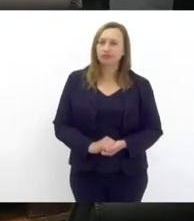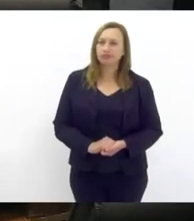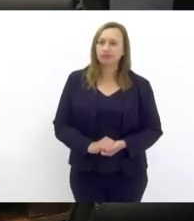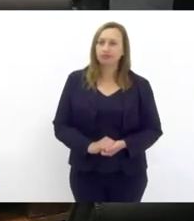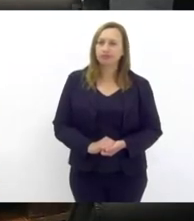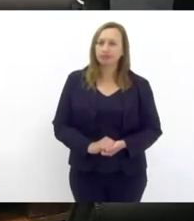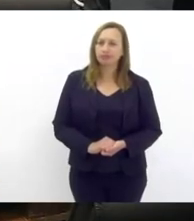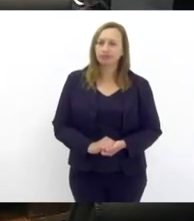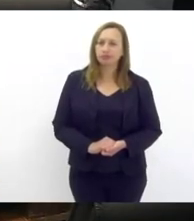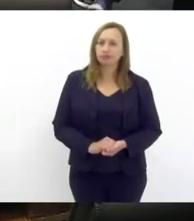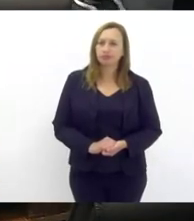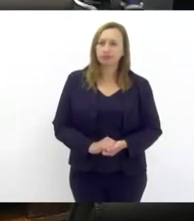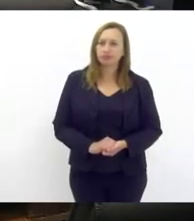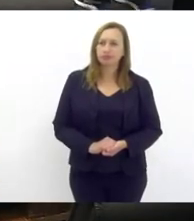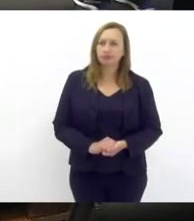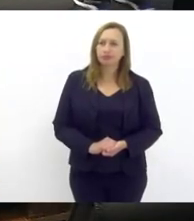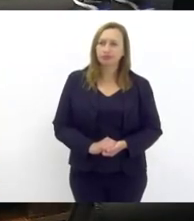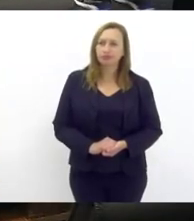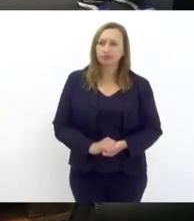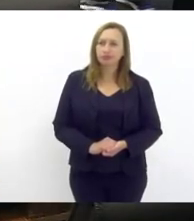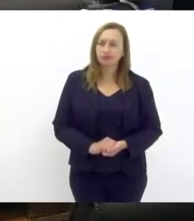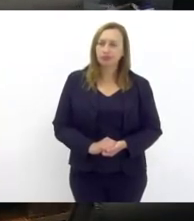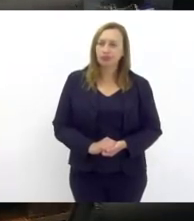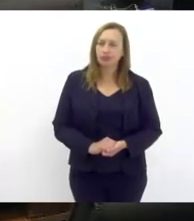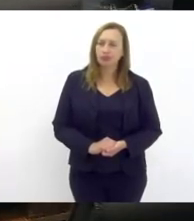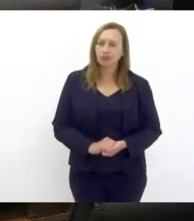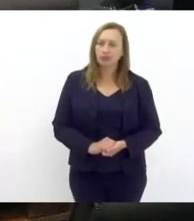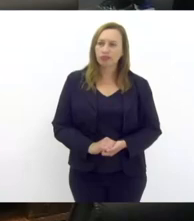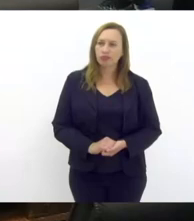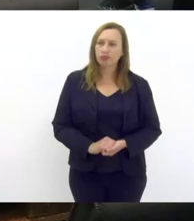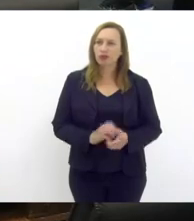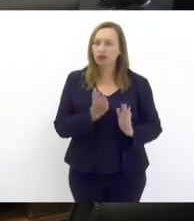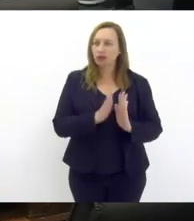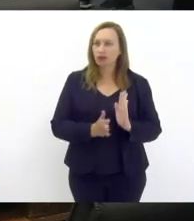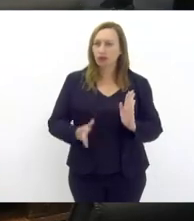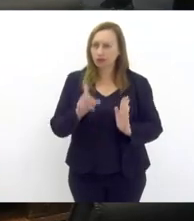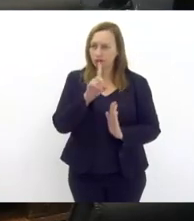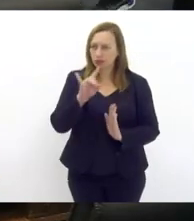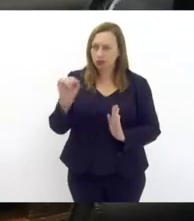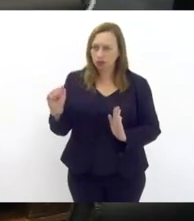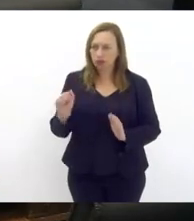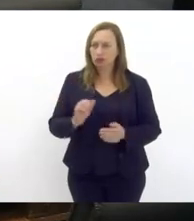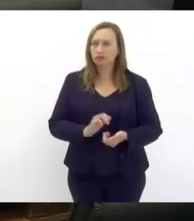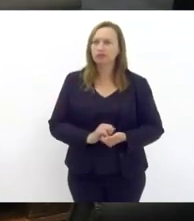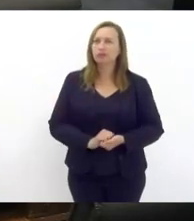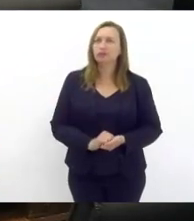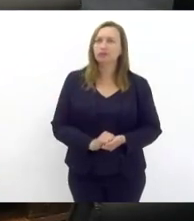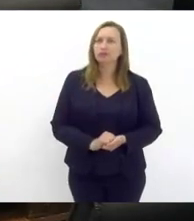Passa sua ordem do dia.